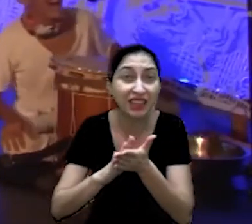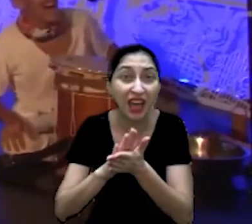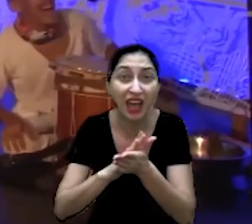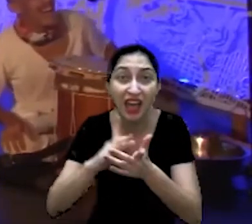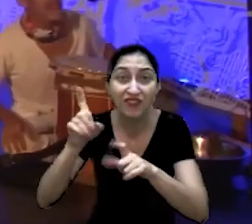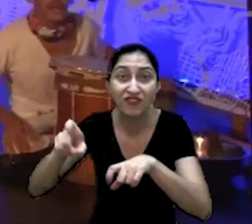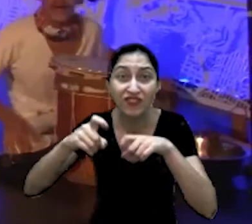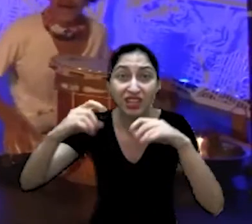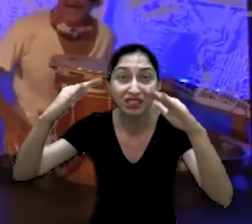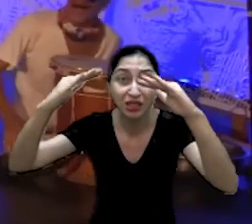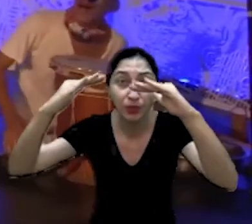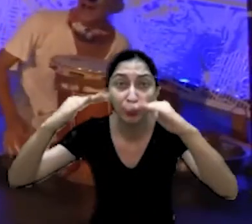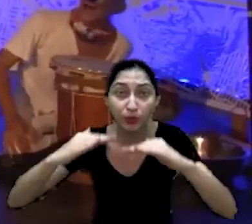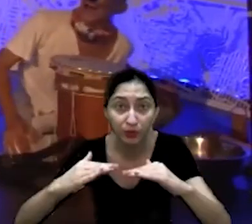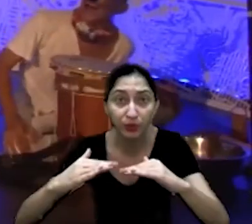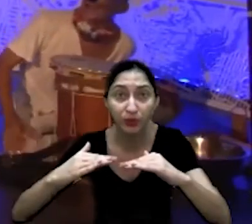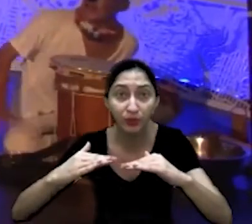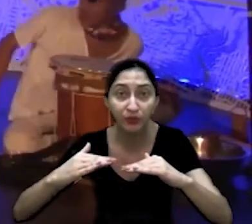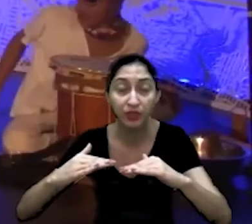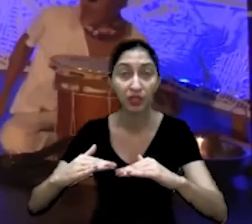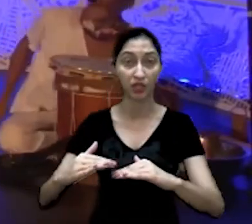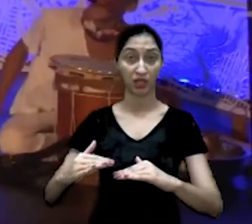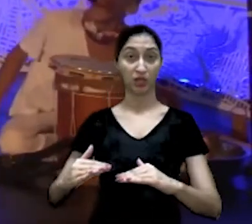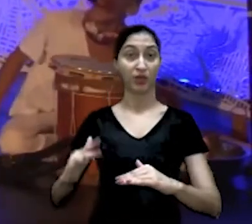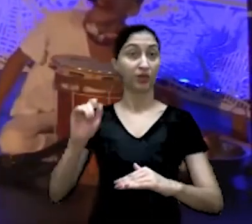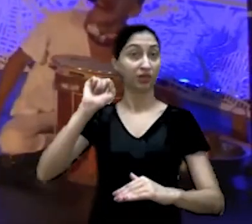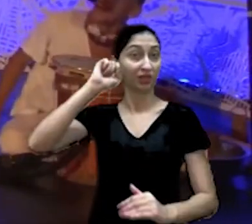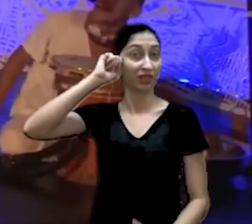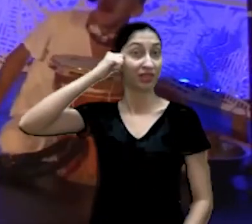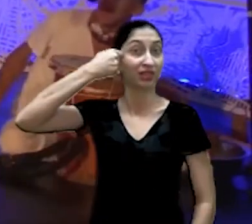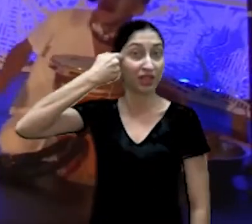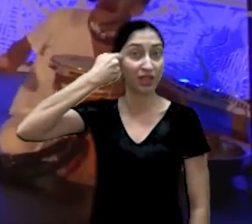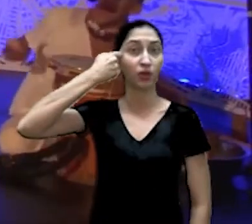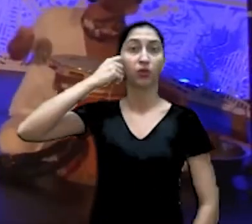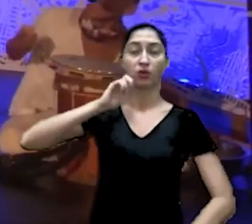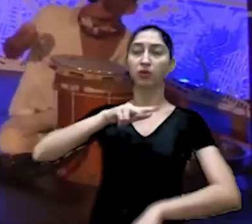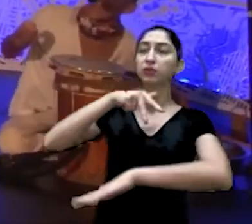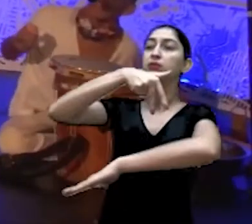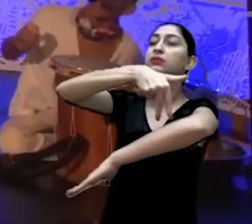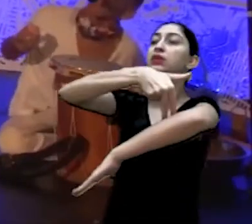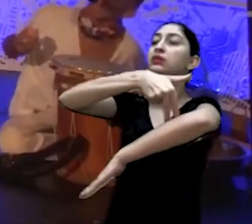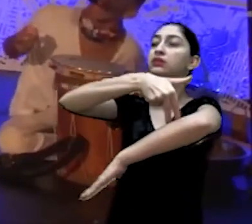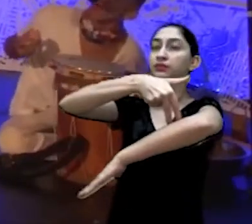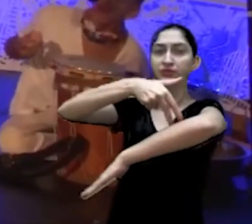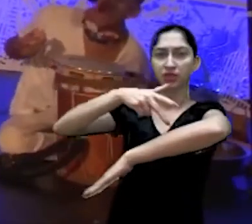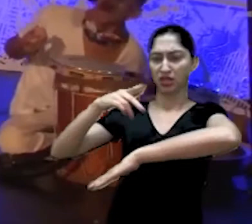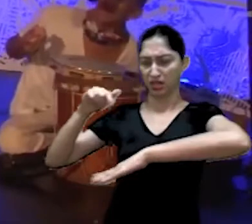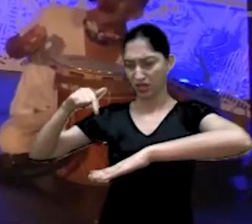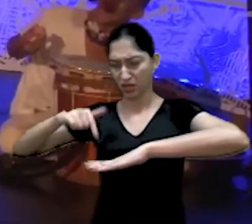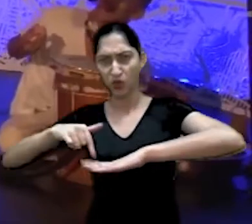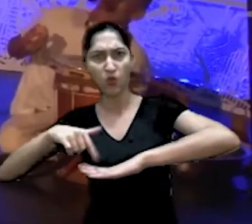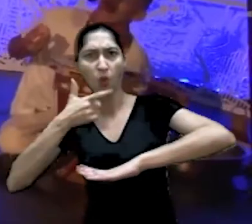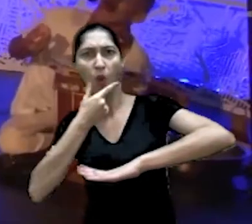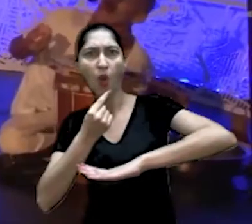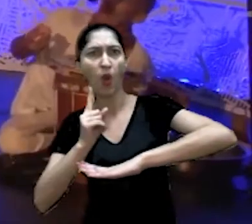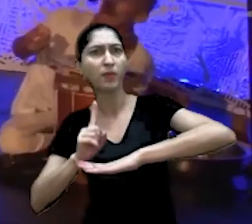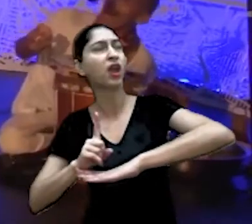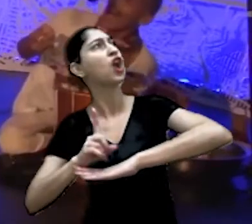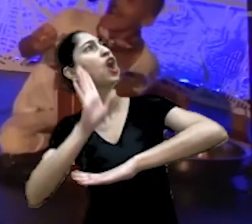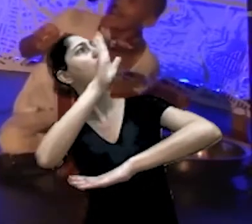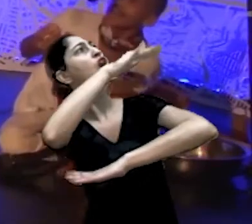e os pretos lá em cima, sem dono. E o coronel gritava: ei, negros do diabo, como é que para isso